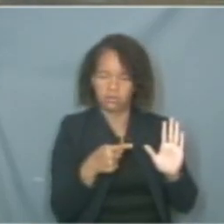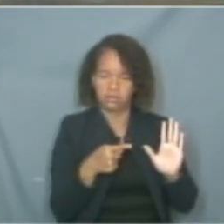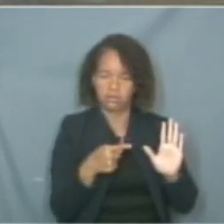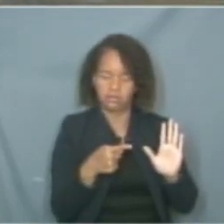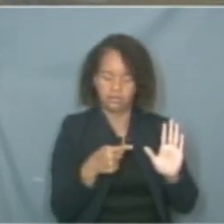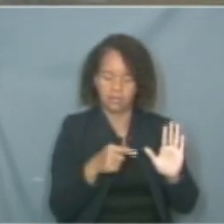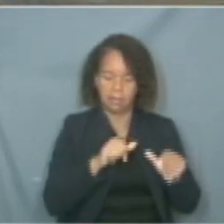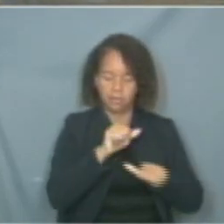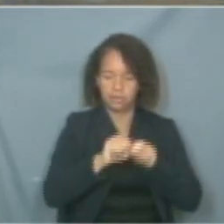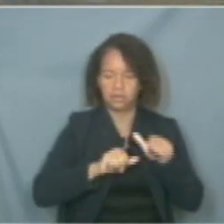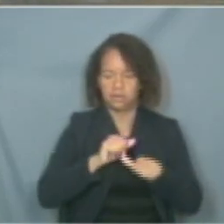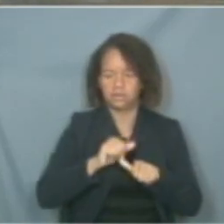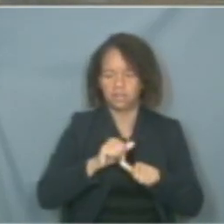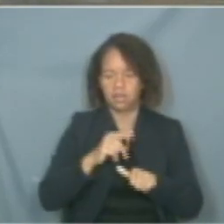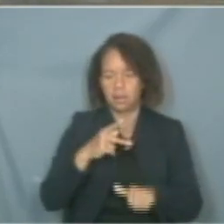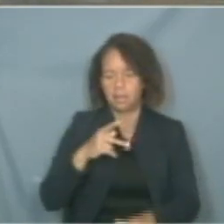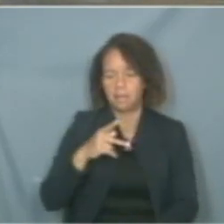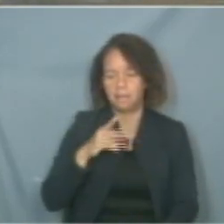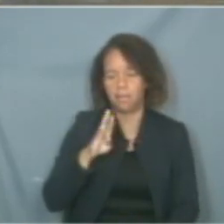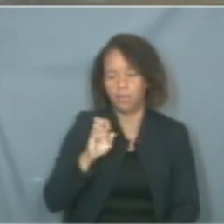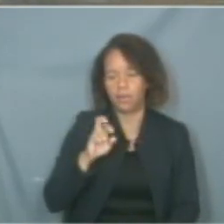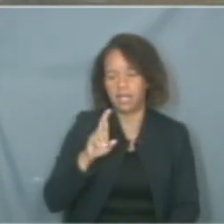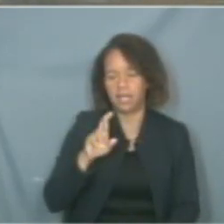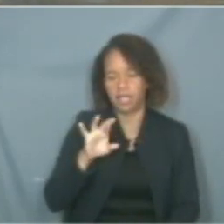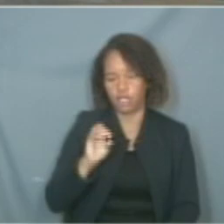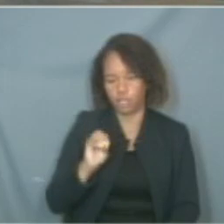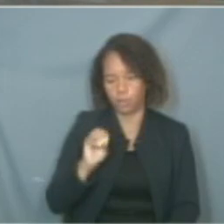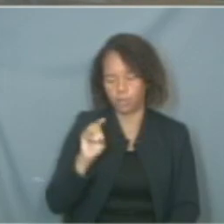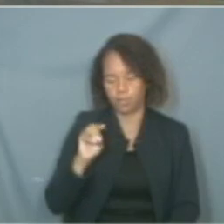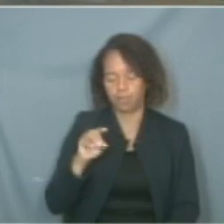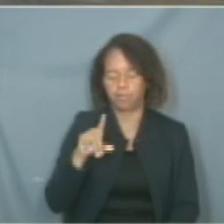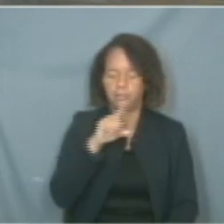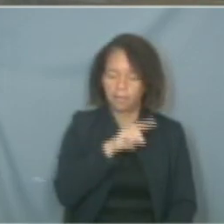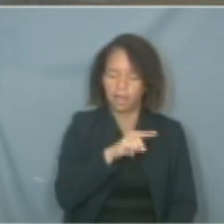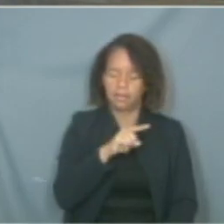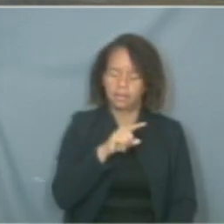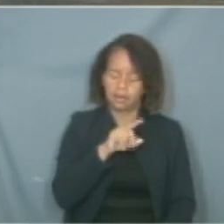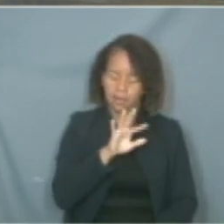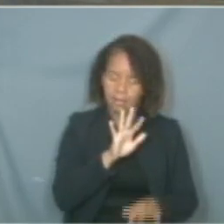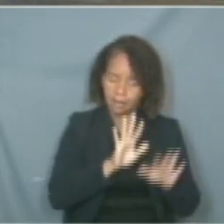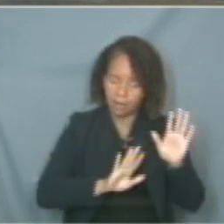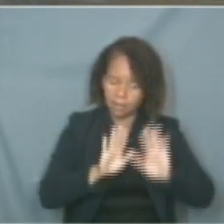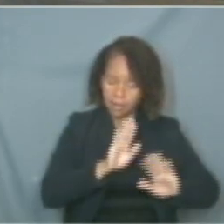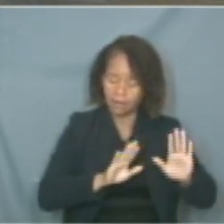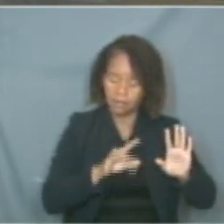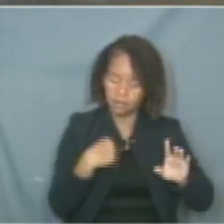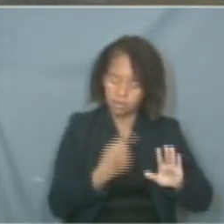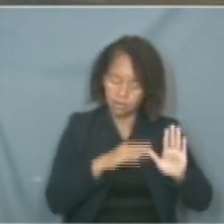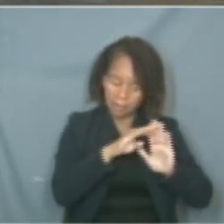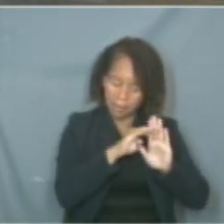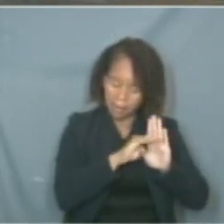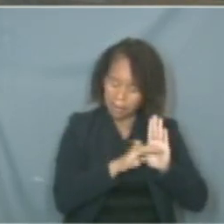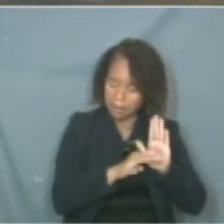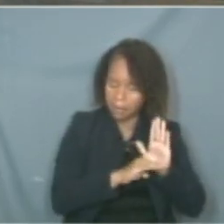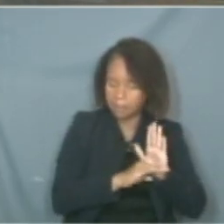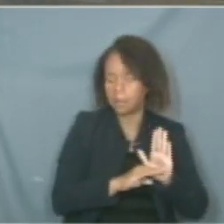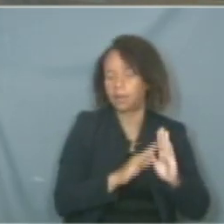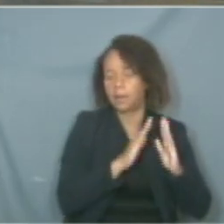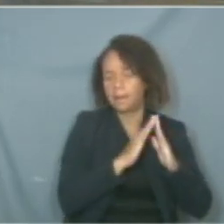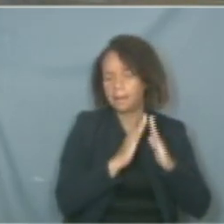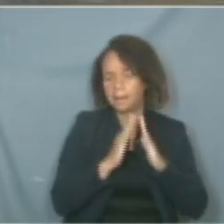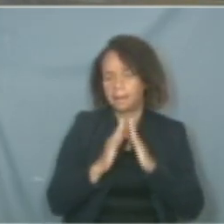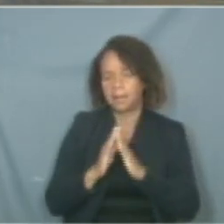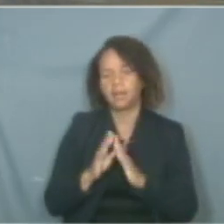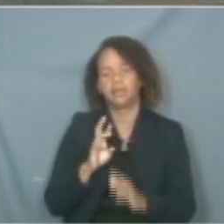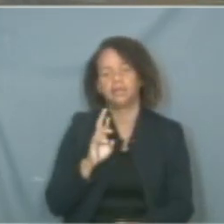de bueiro. É um projeto que trata da gente poder ter planejamento urbano. O vereador